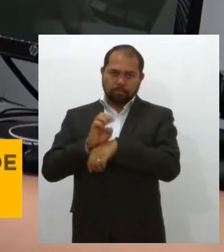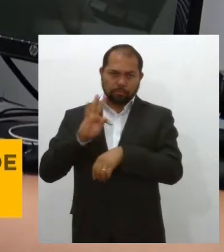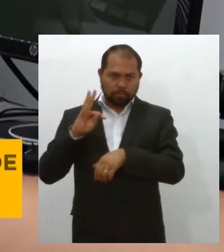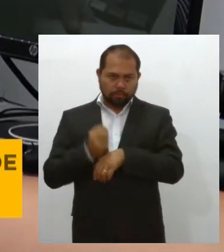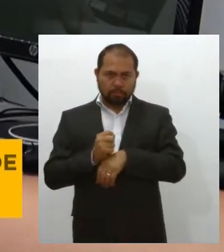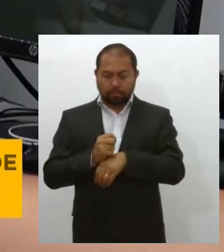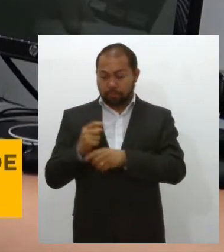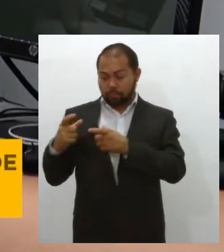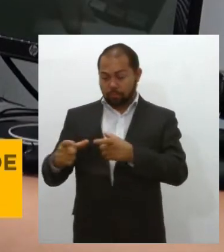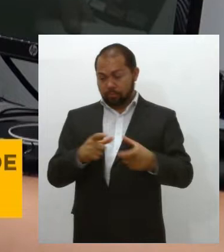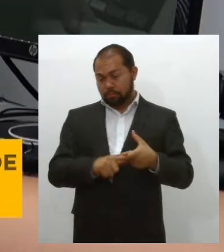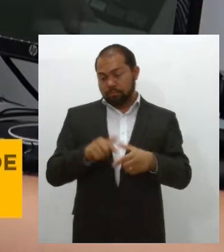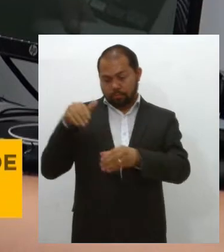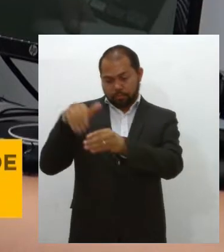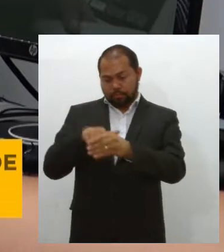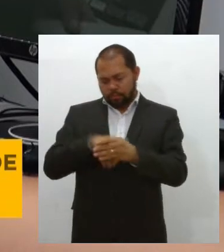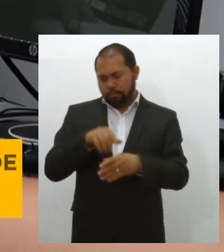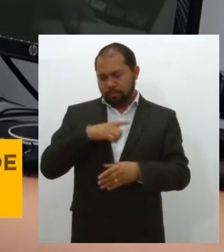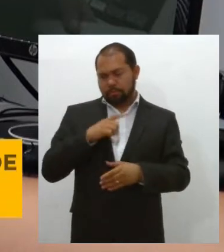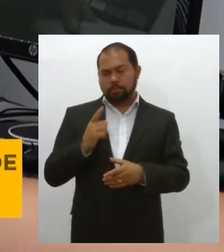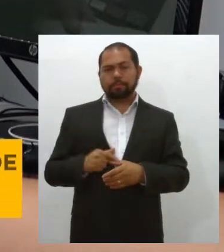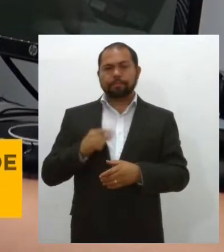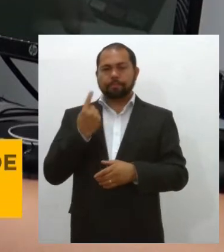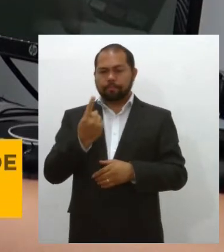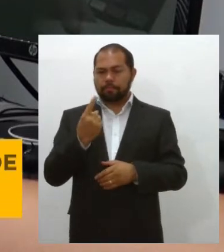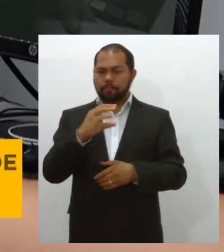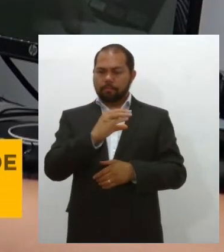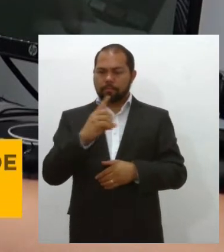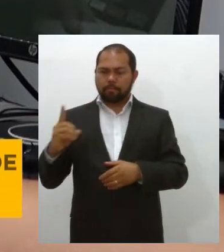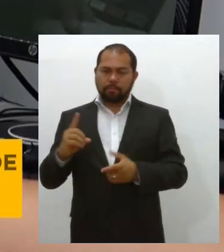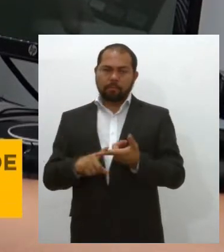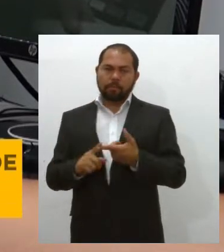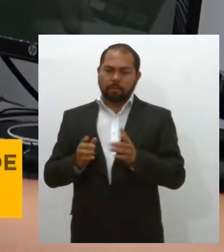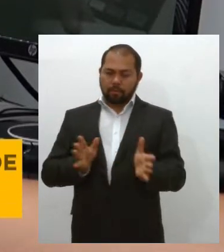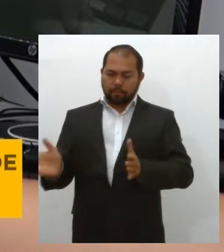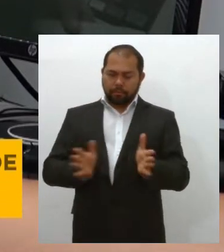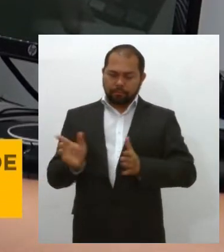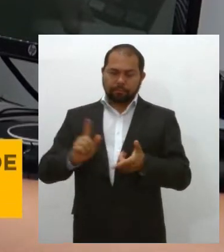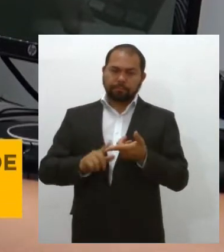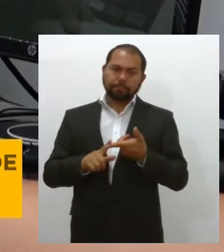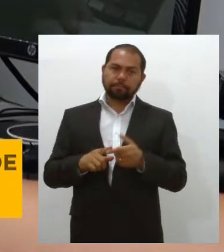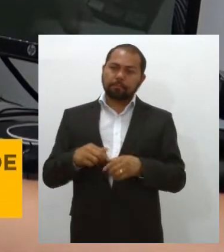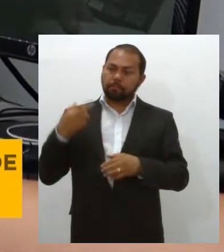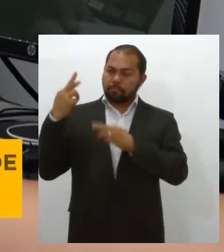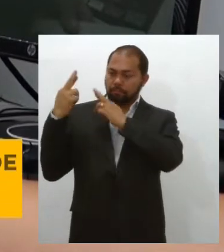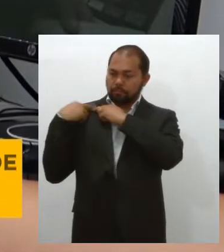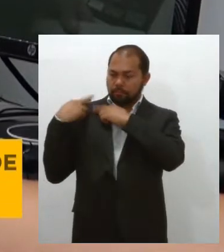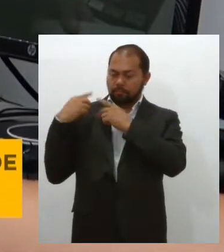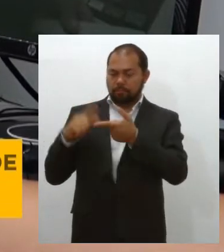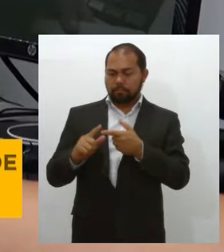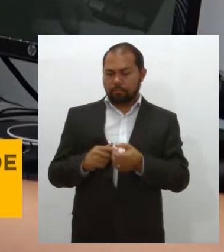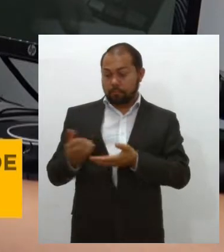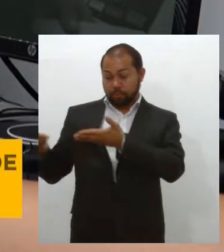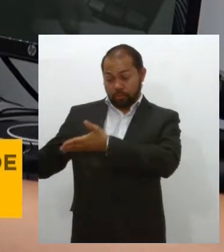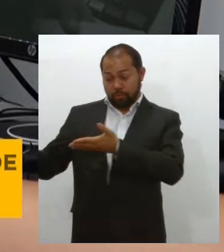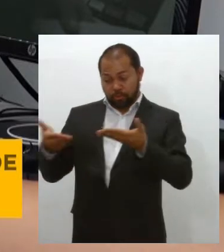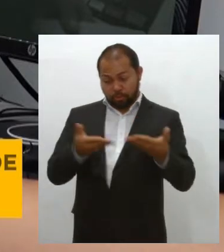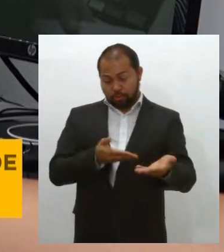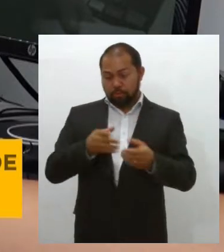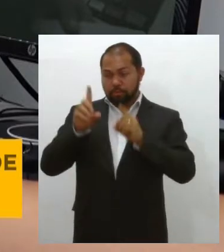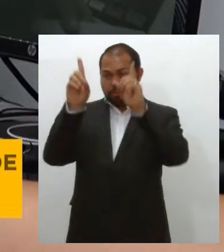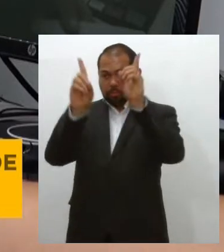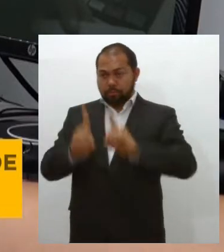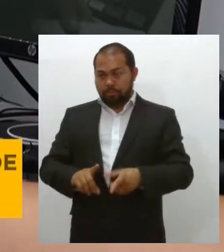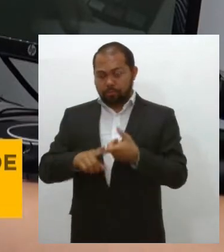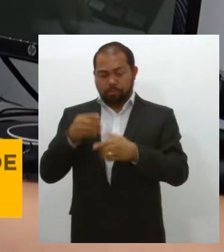de votação têm pelo menos um coordenador de acessibilidade que é responsável por fazer o atendimento dessas pessoas